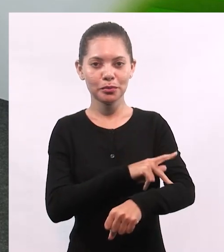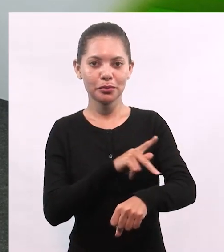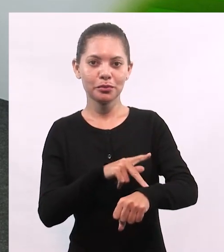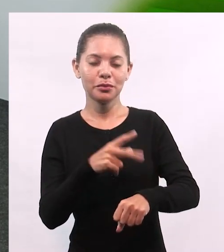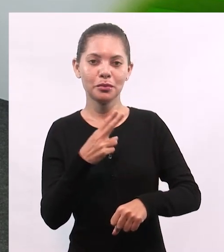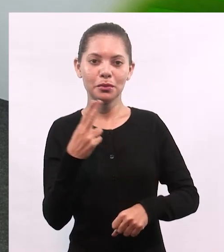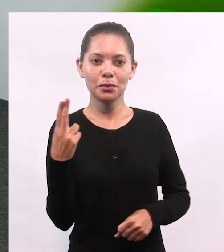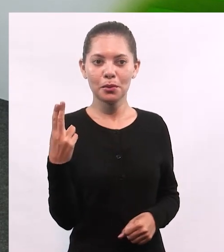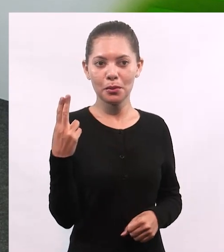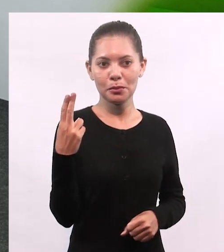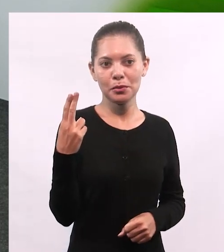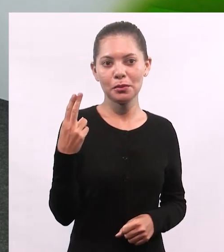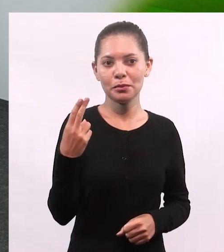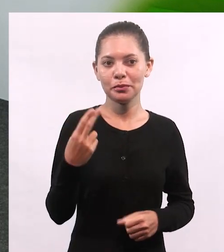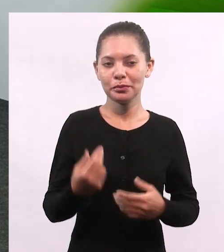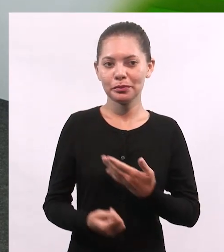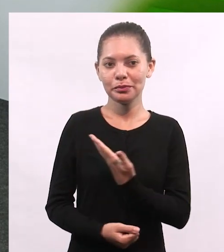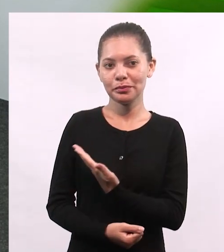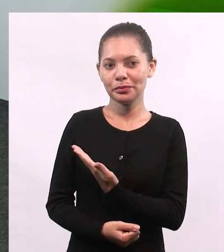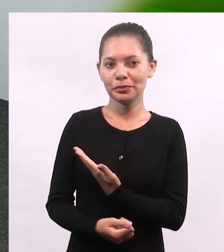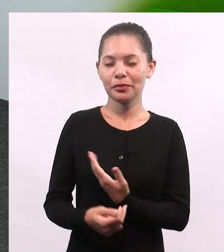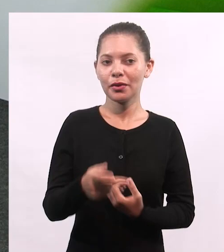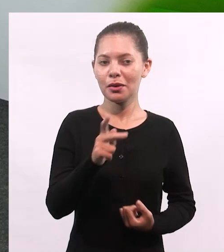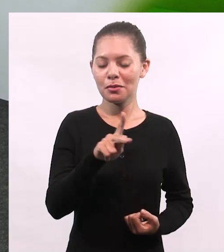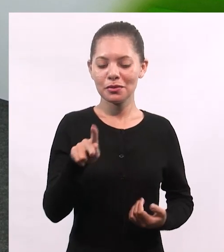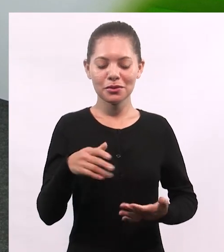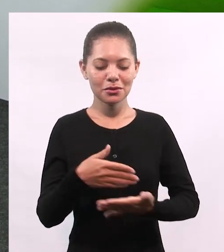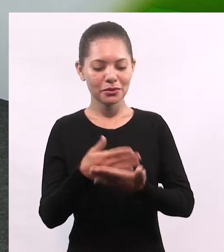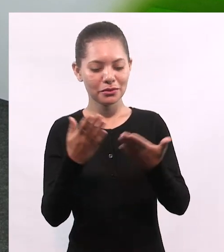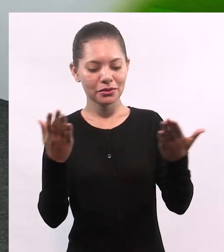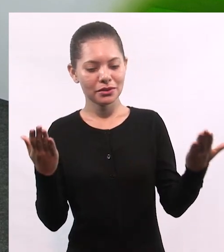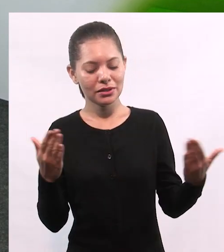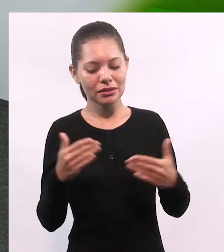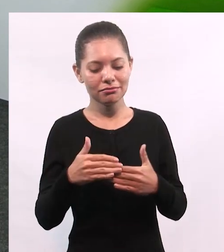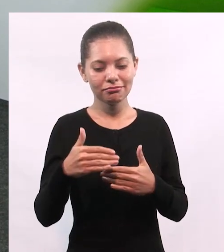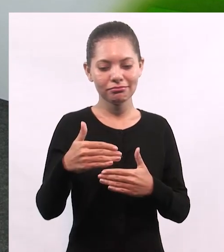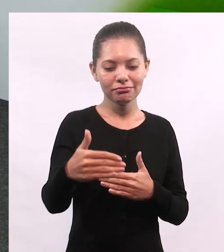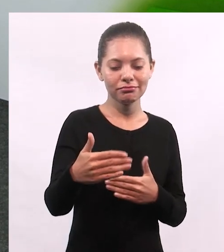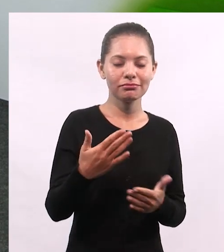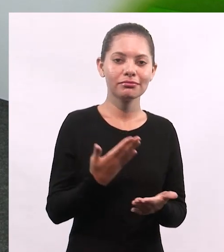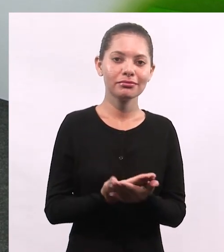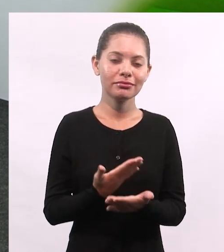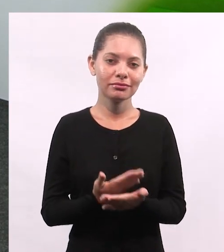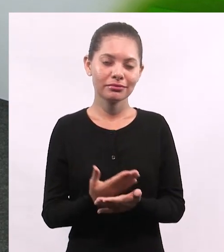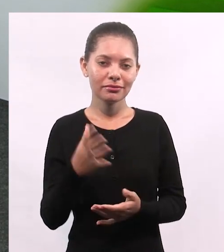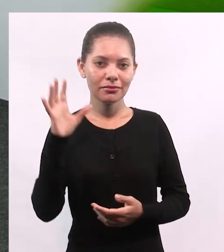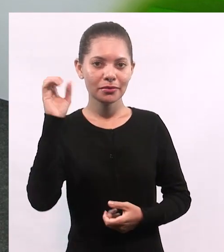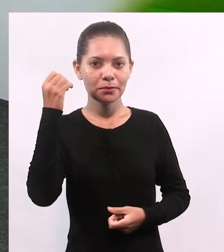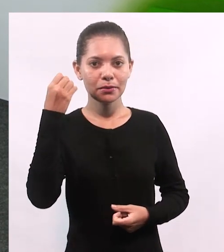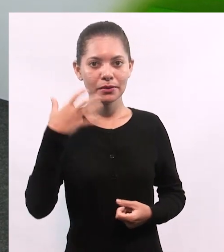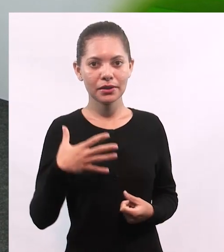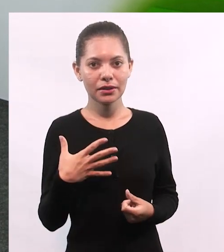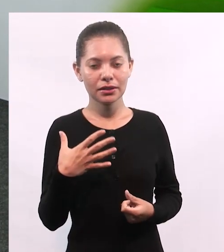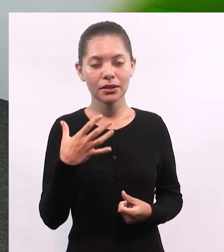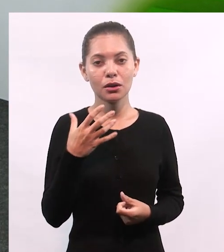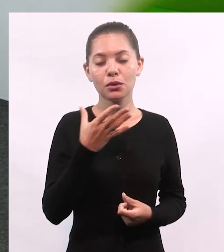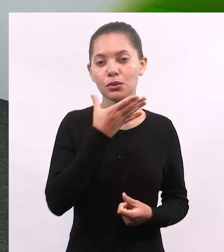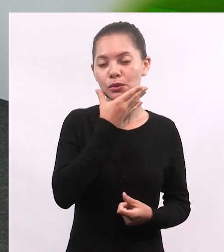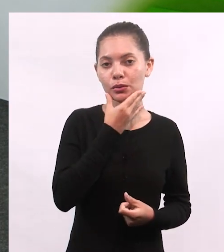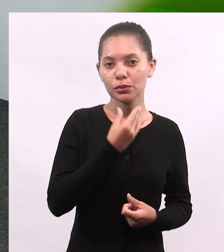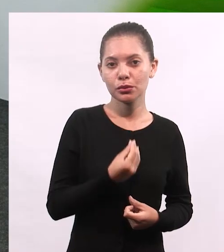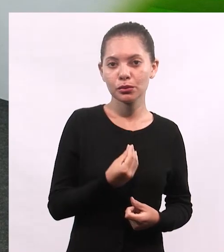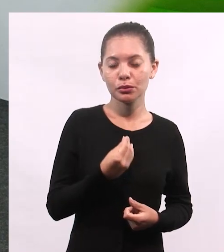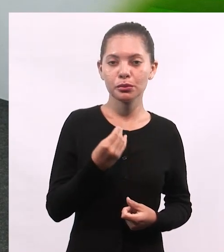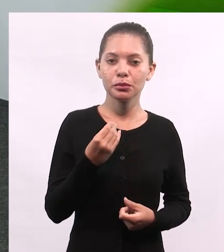chamo Rafael Ninck e serei o seu professor durante o desenvolver dessa aula. Como audiodescrição, eu sou um